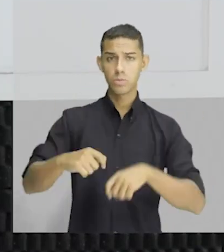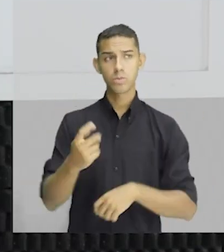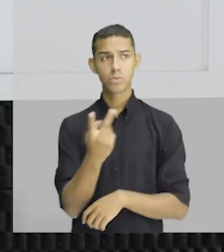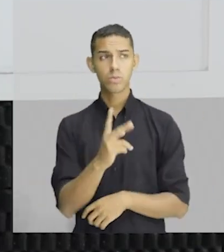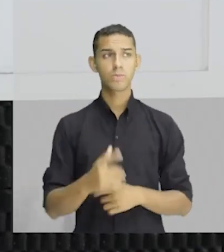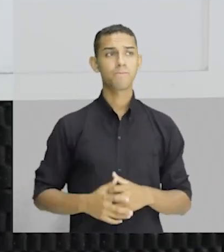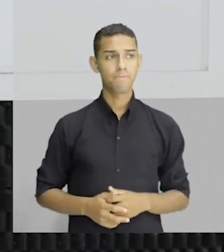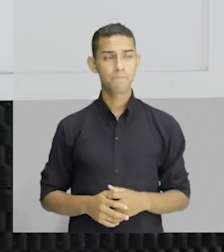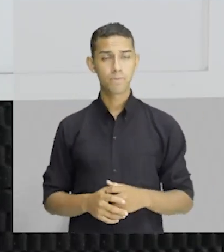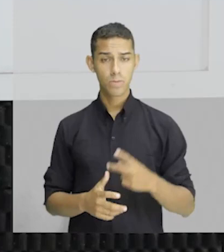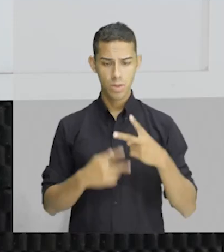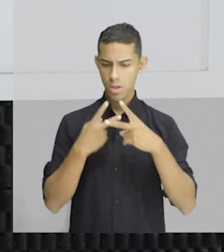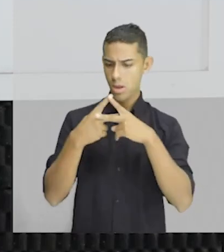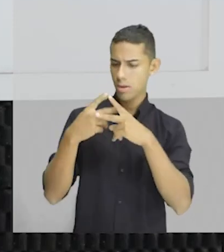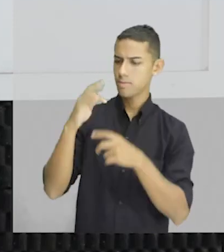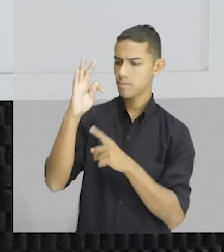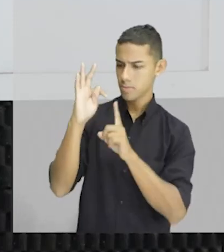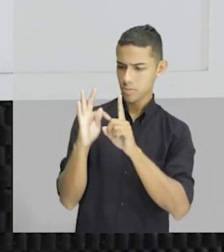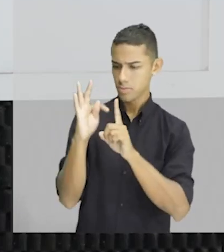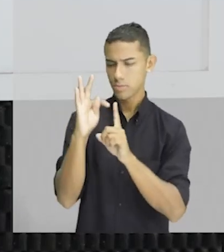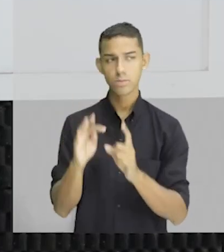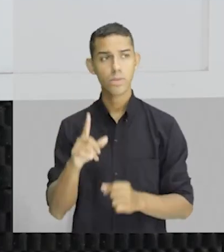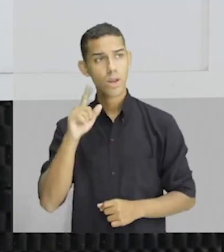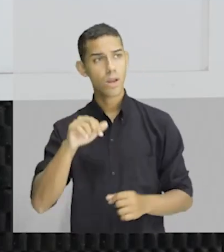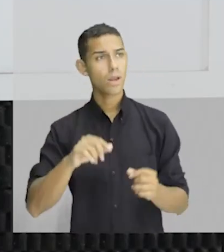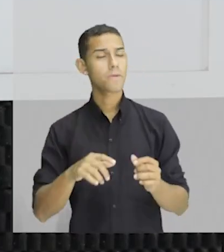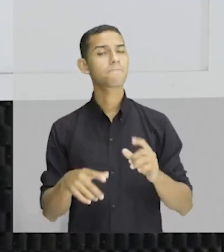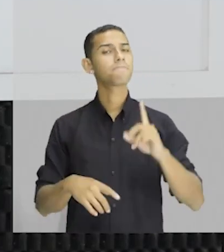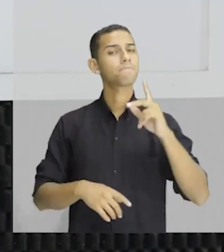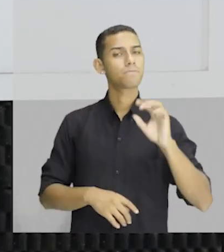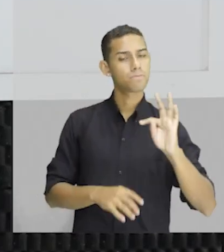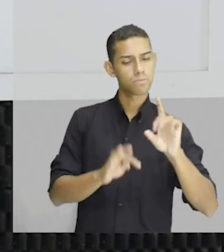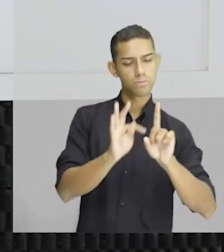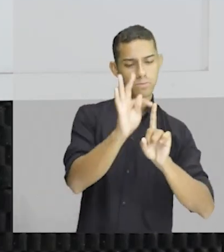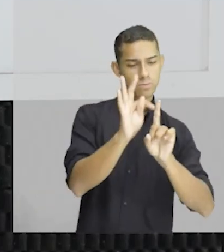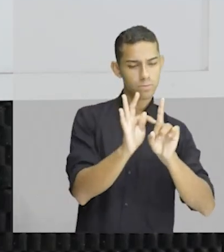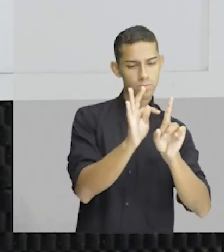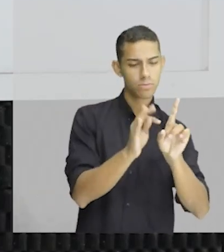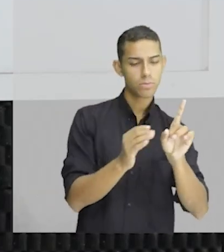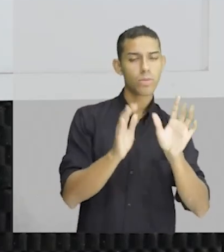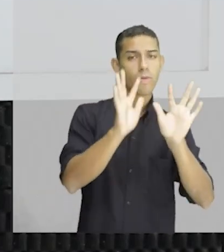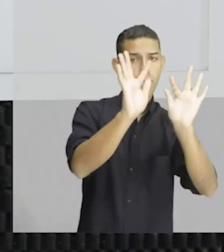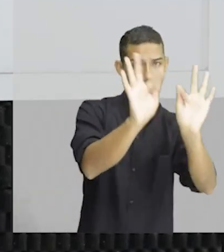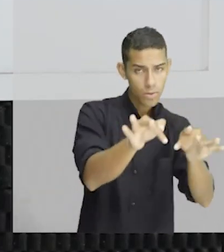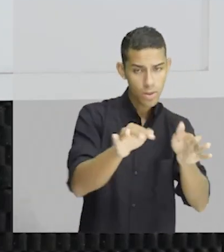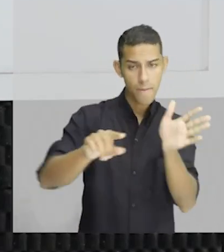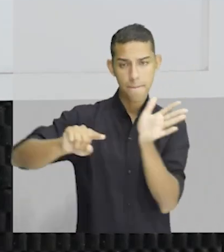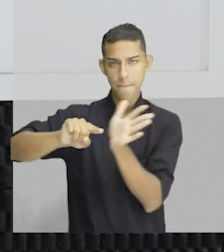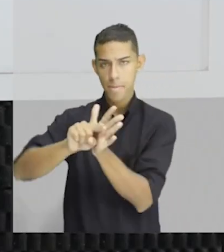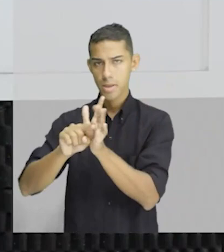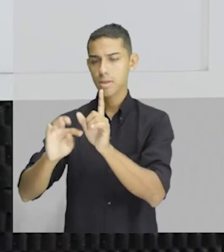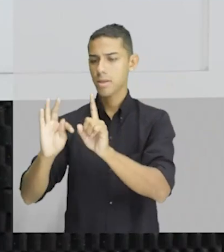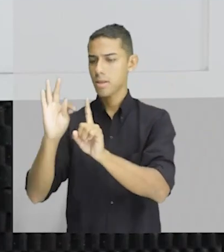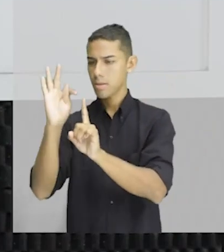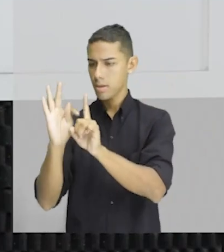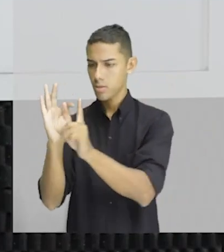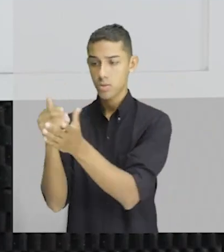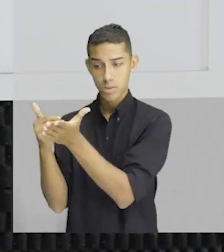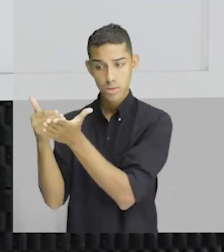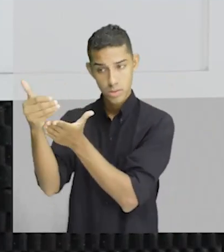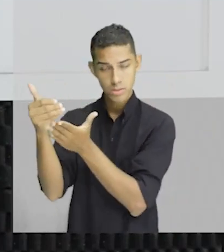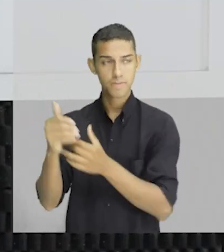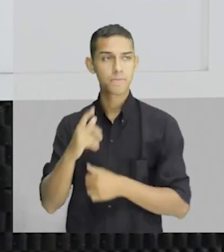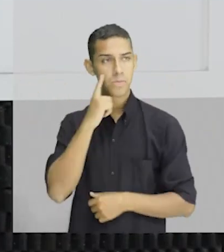da temperatura vai ser a temperatura final menos a temperatura inicial. Vamos aqui, ó, variação da